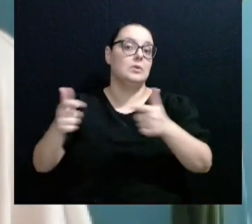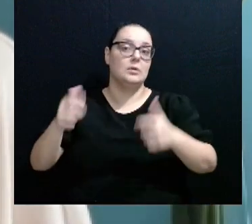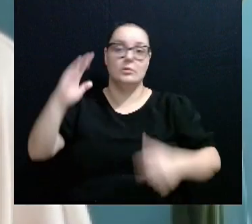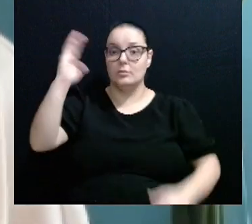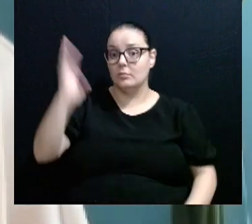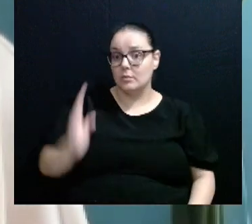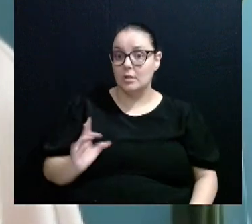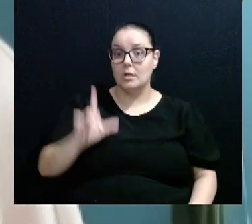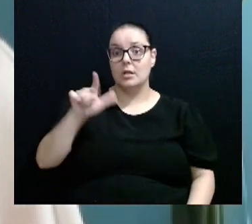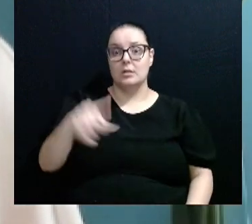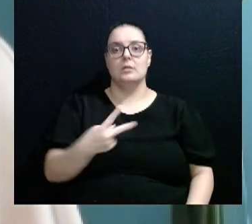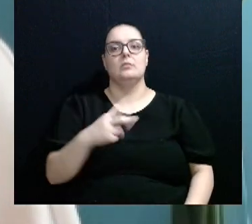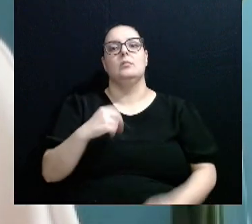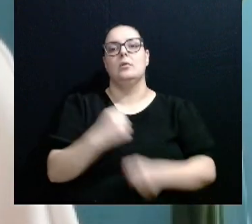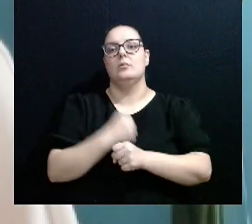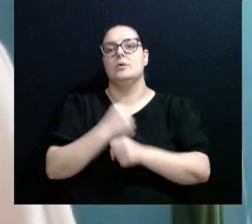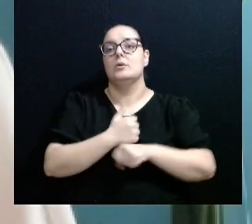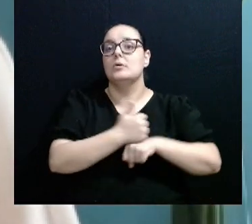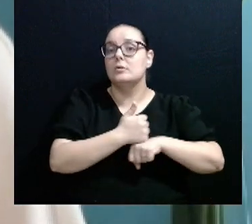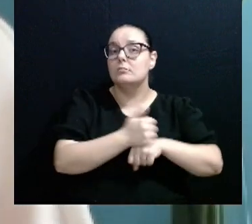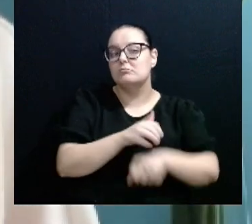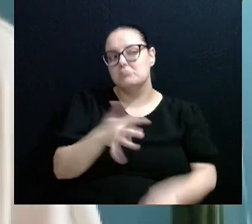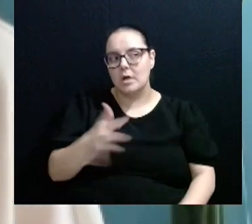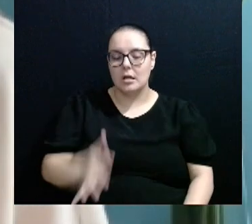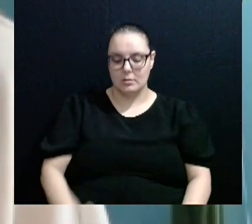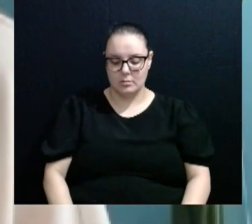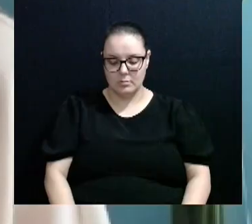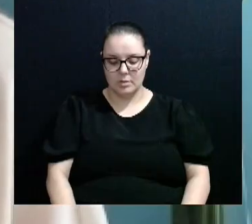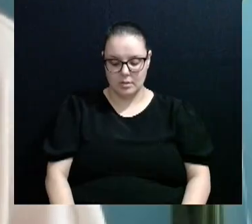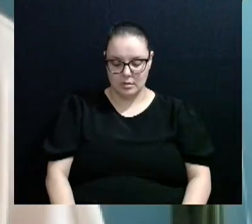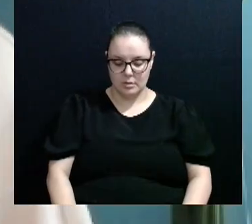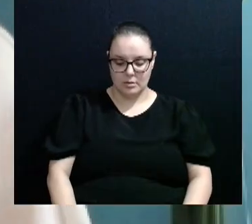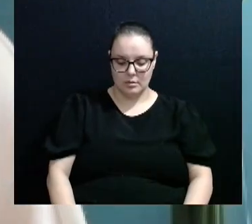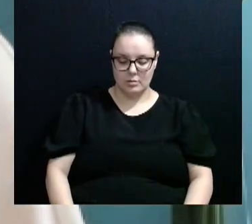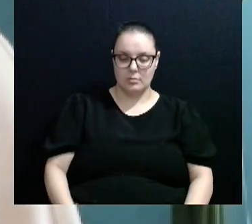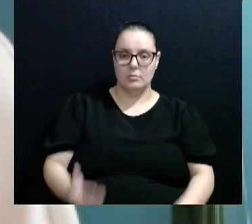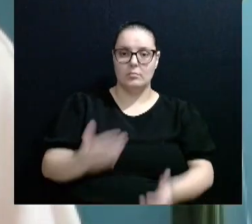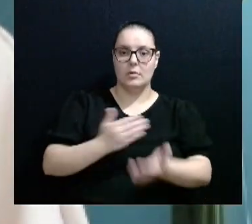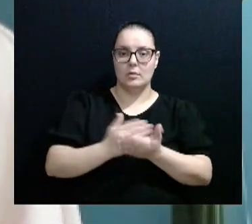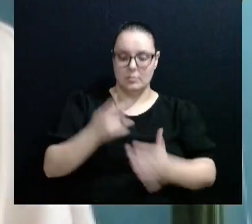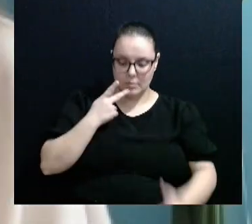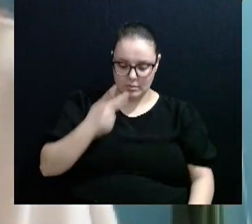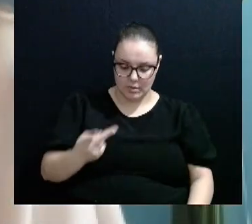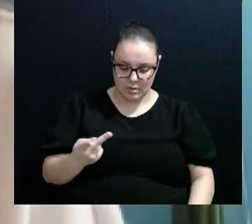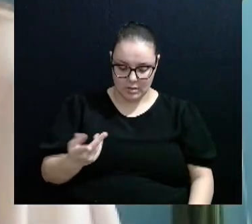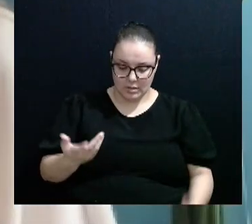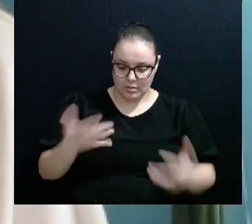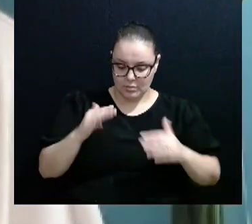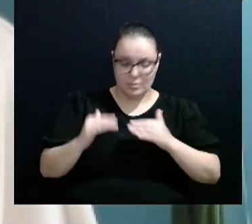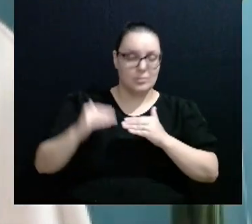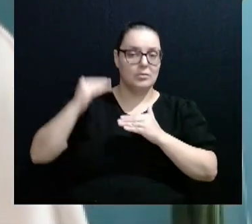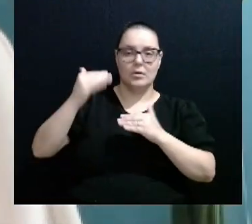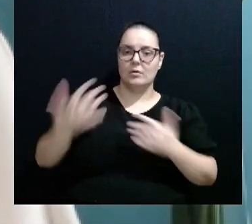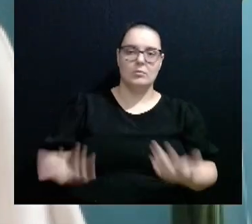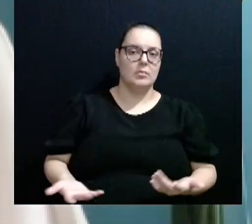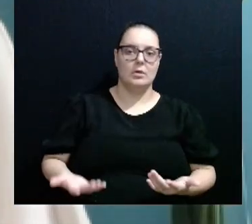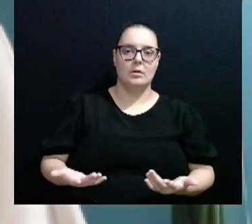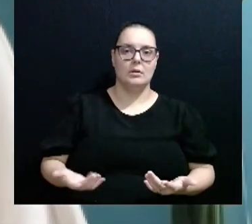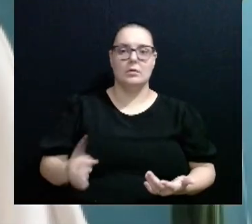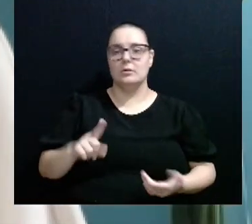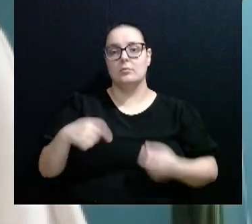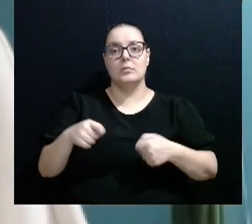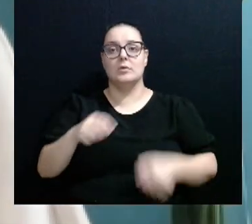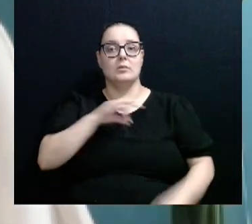20 anos de carreira, mais ou menos, eu comecei a falar, mas eu não quero subir mais, eu também não preciso ganhar mais.